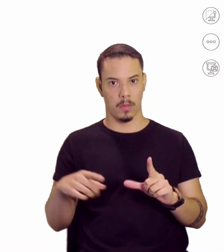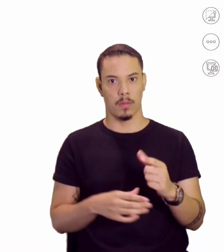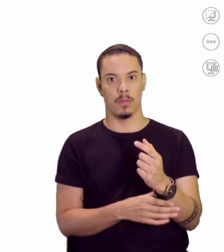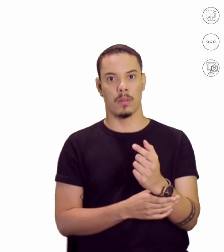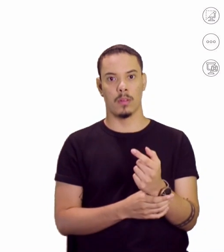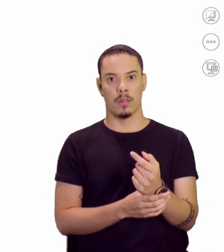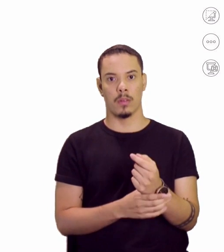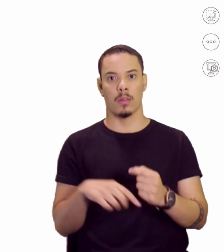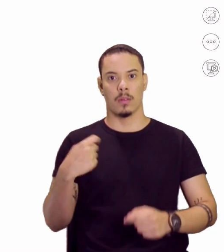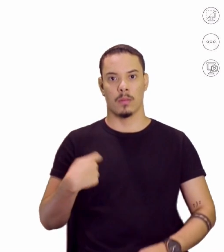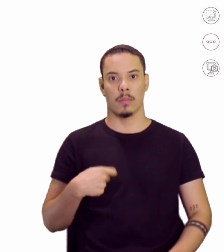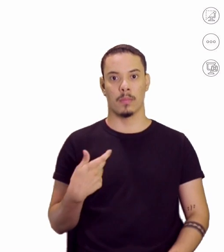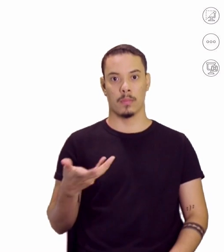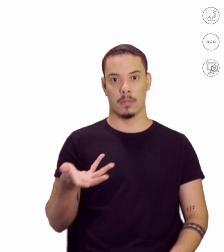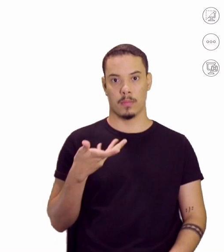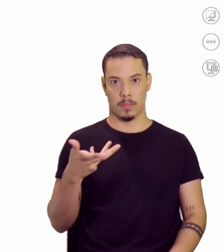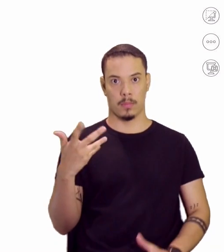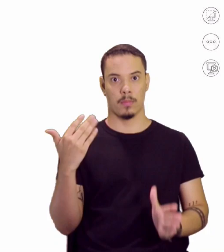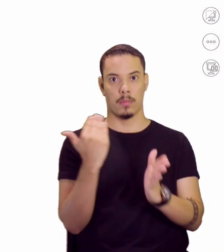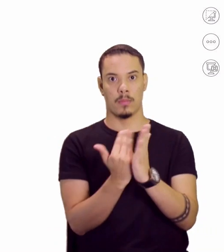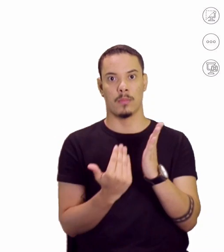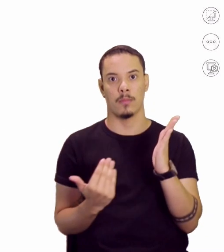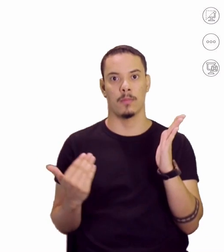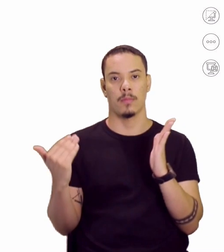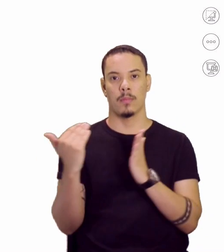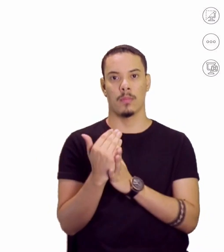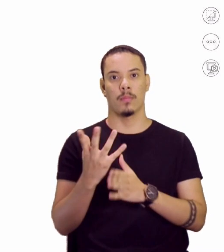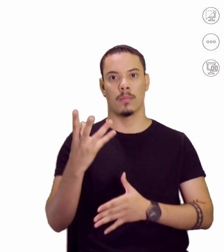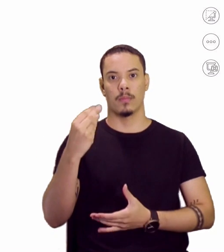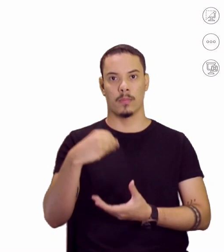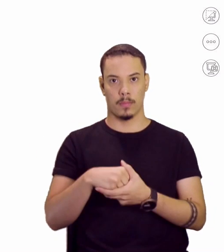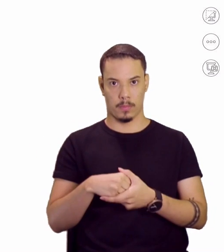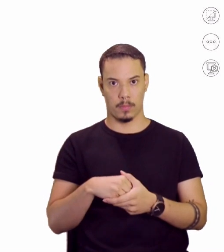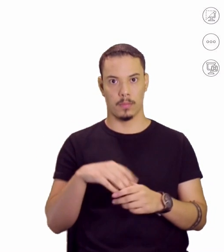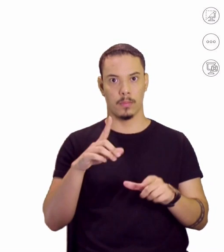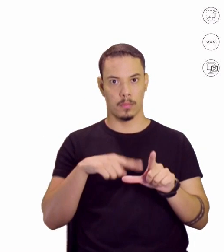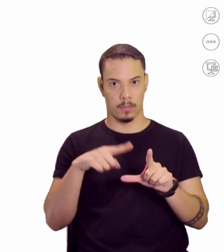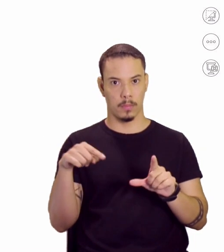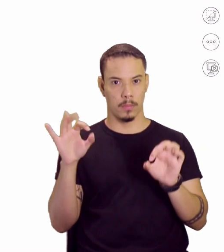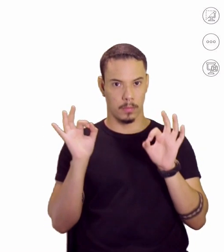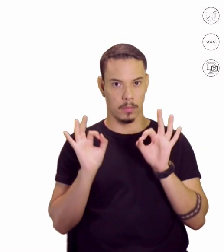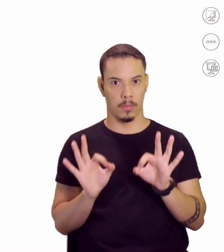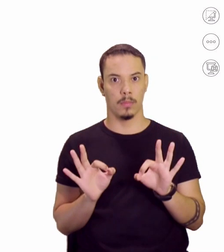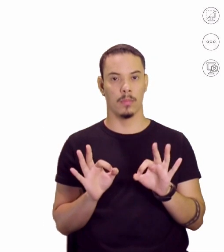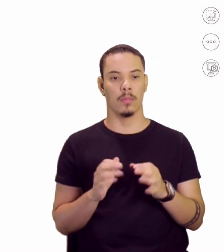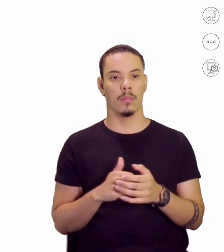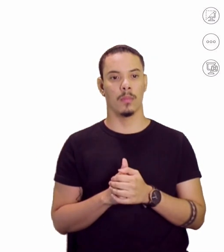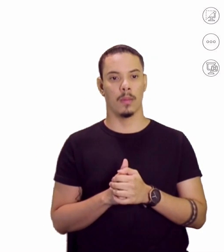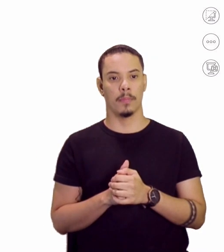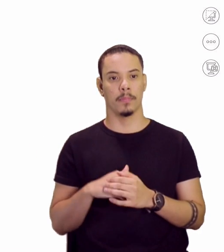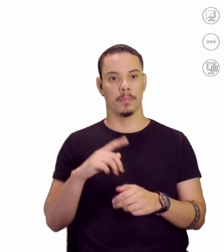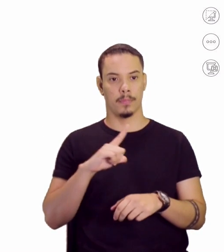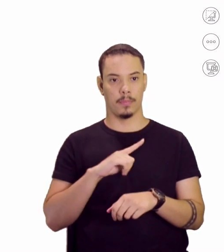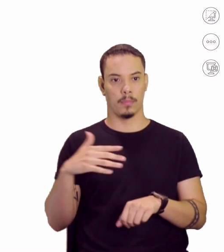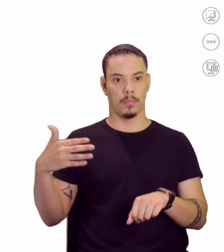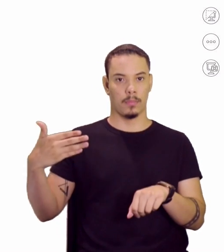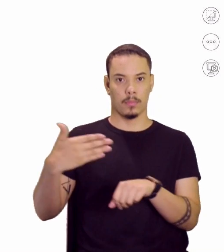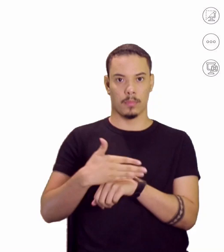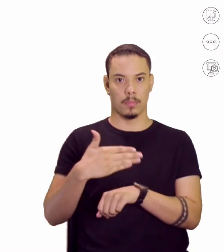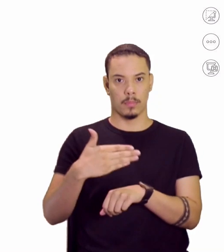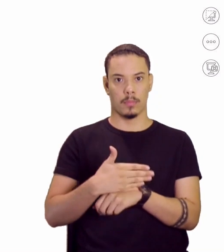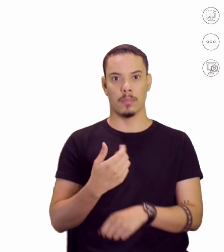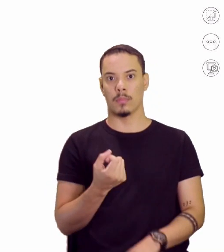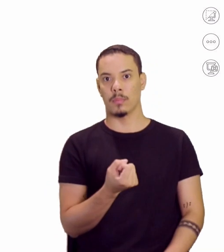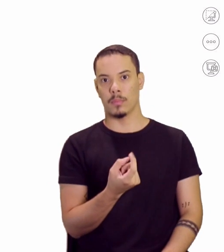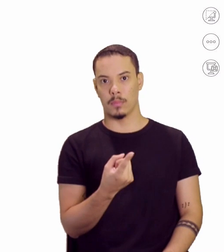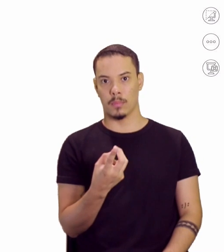a aceleração foi dada no gráfico aqui. Ela é constante, né?